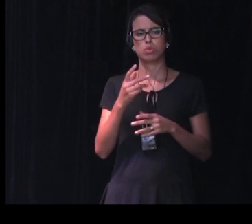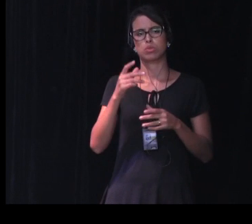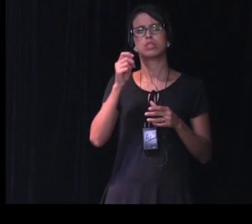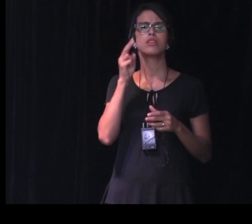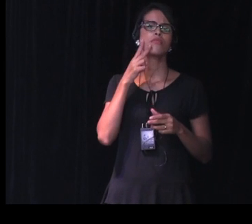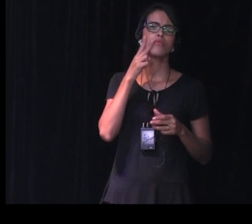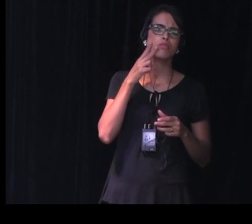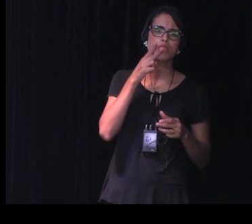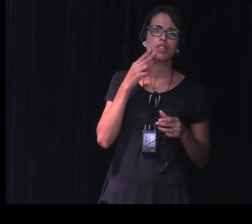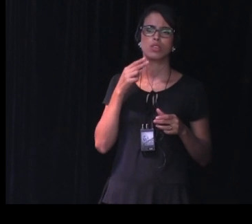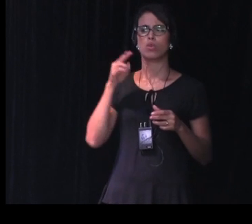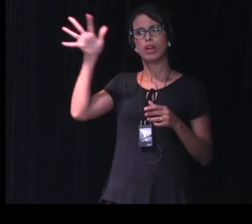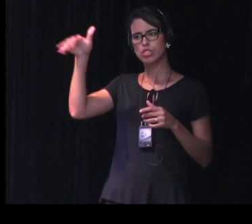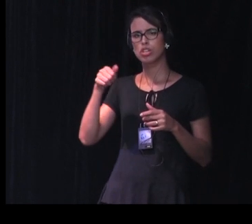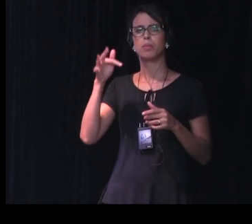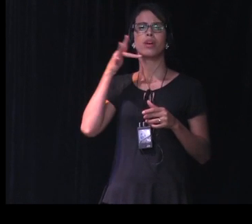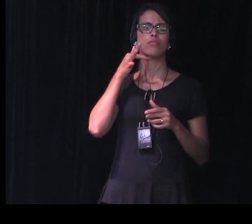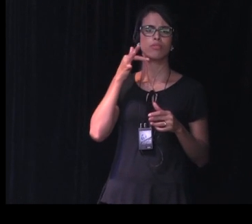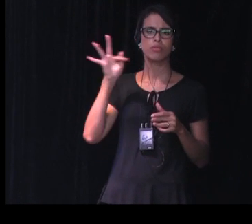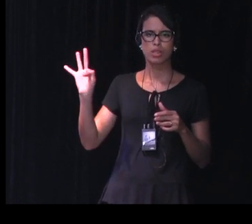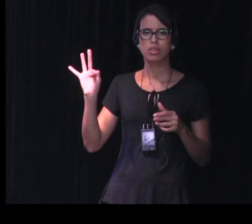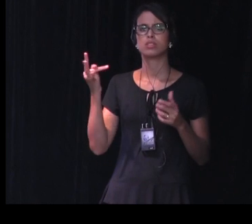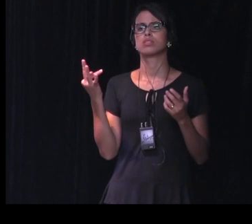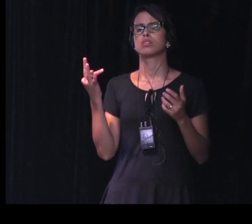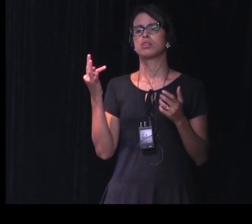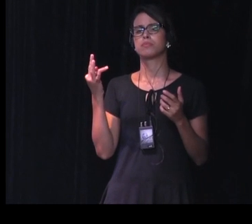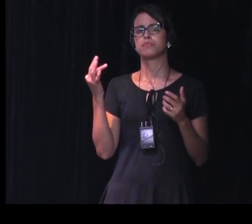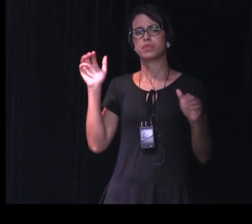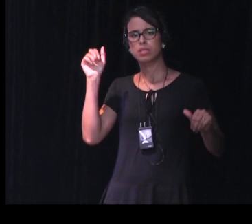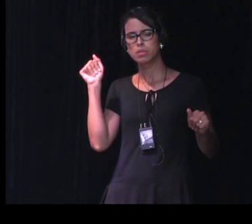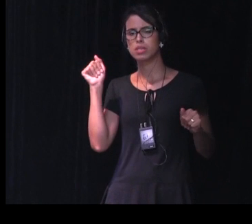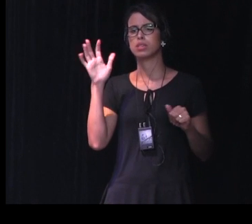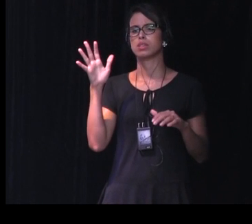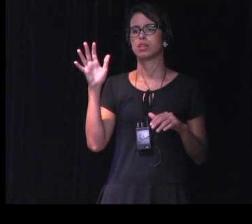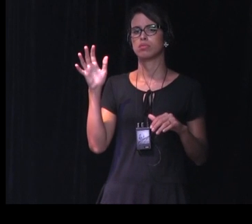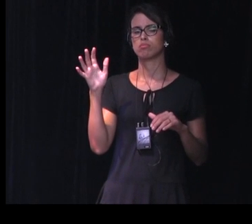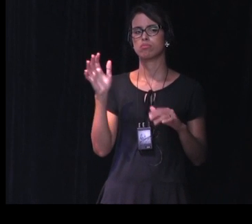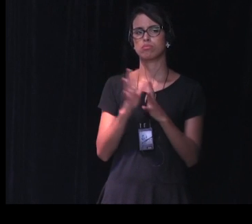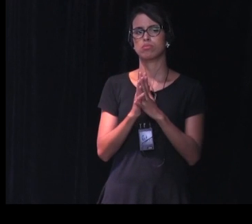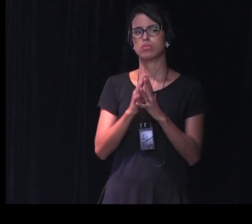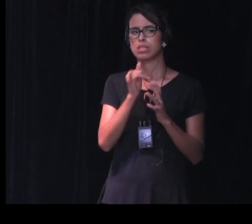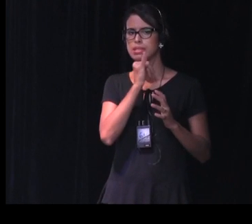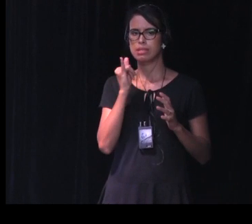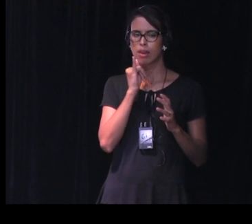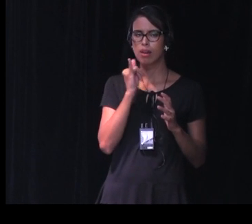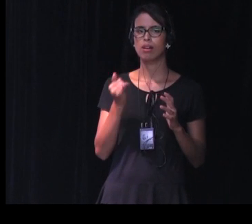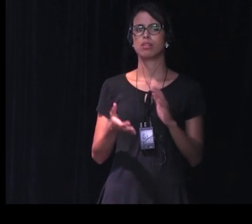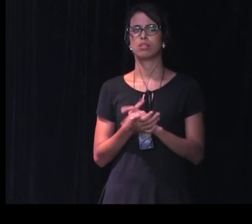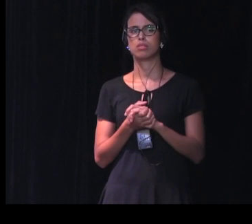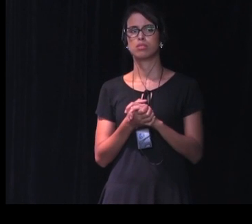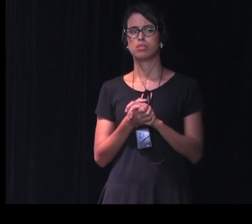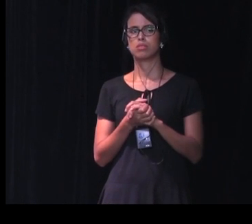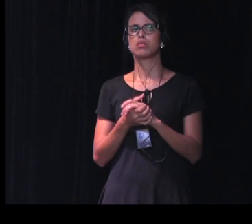Começam a trazer as vides da França, Espanha, Itália ordenadas, classificadas para fazer